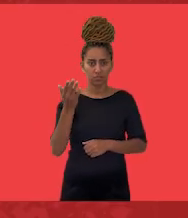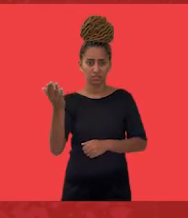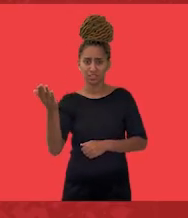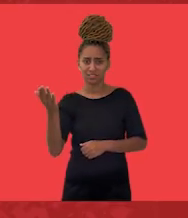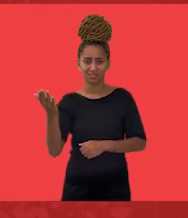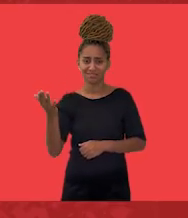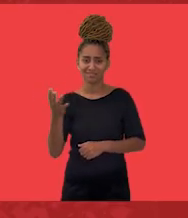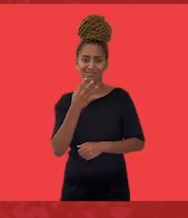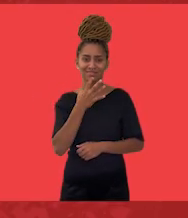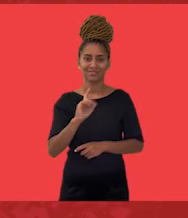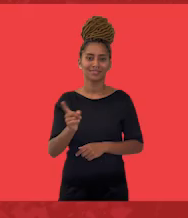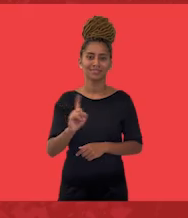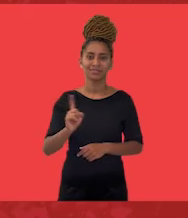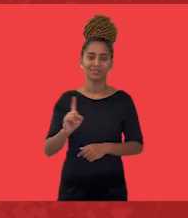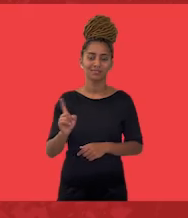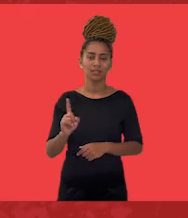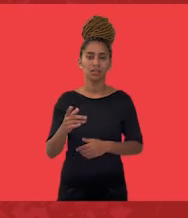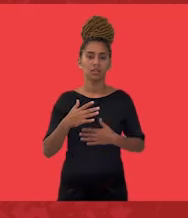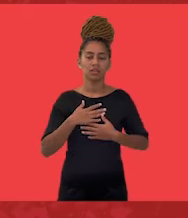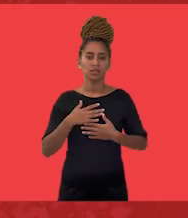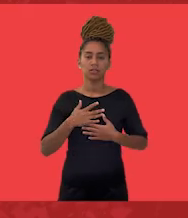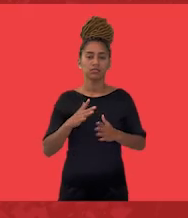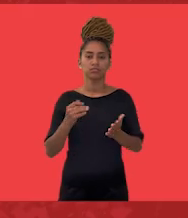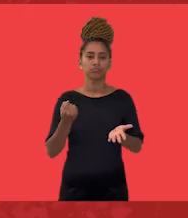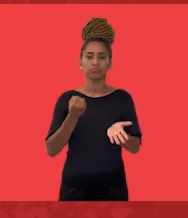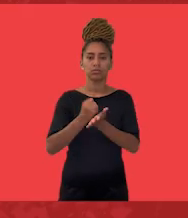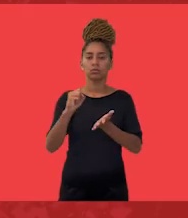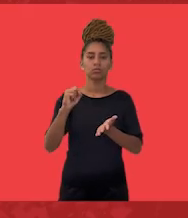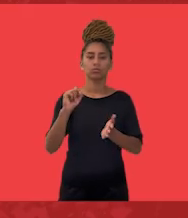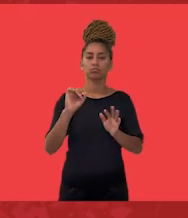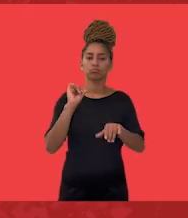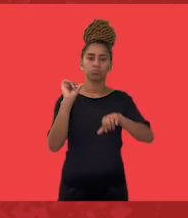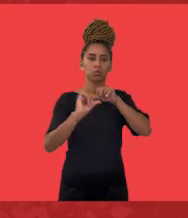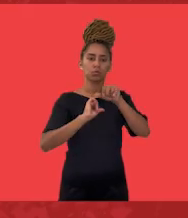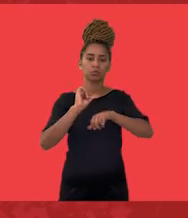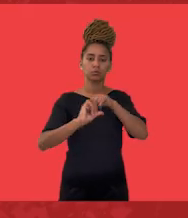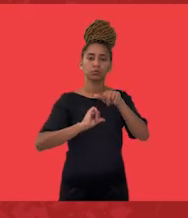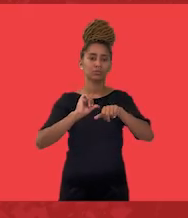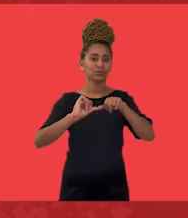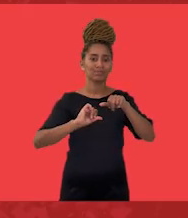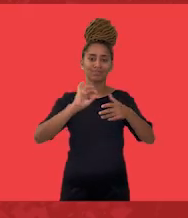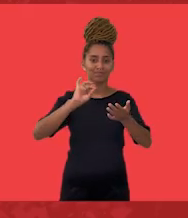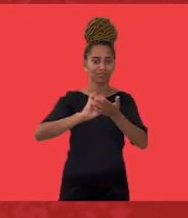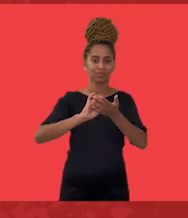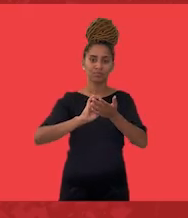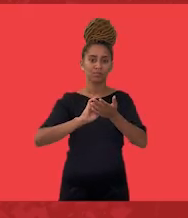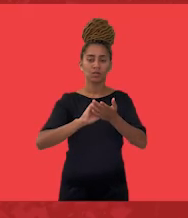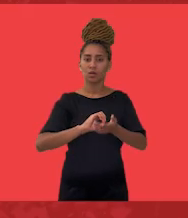Caríssimo amigo, venho por meio deste dizer-te que entendo o